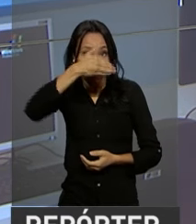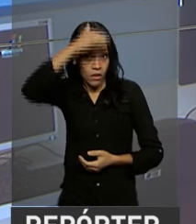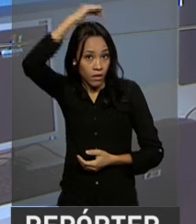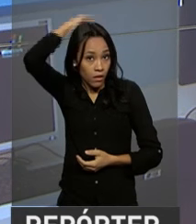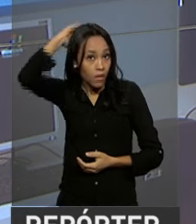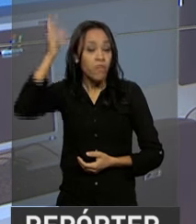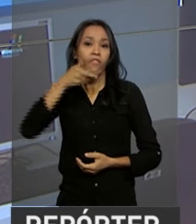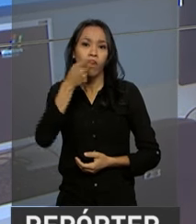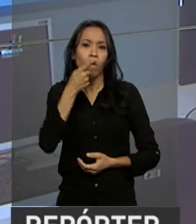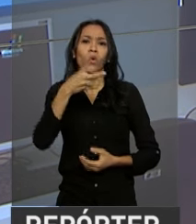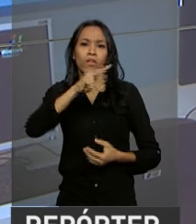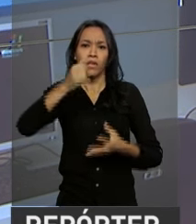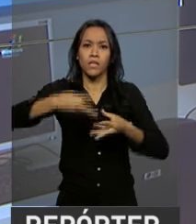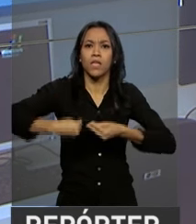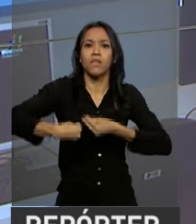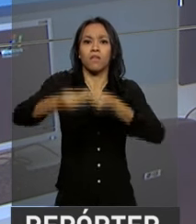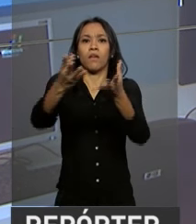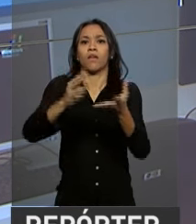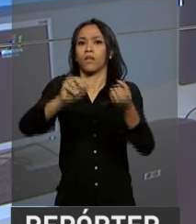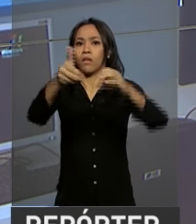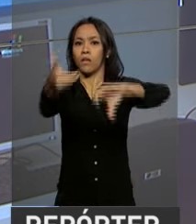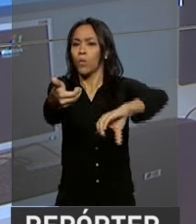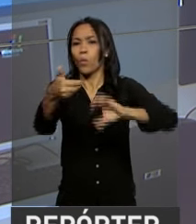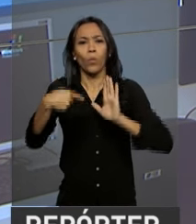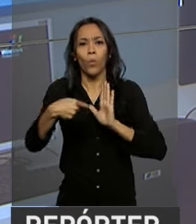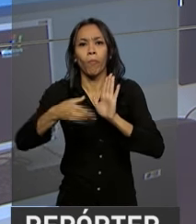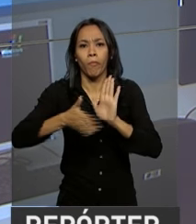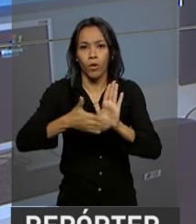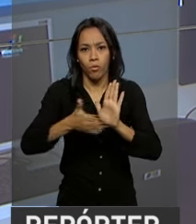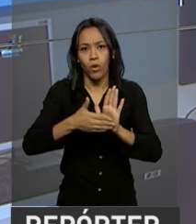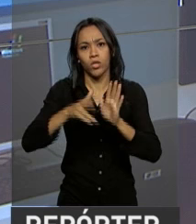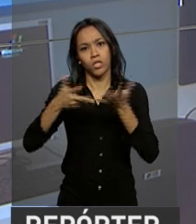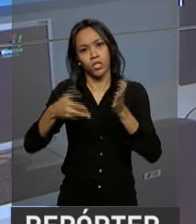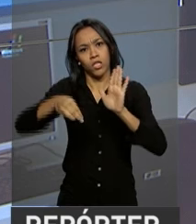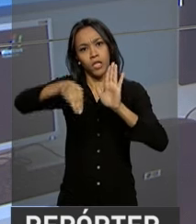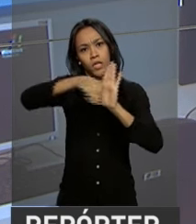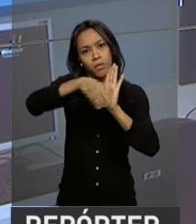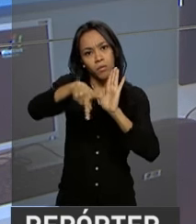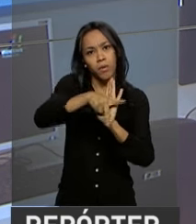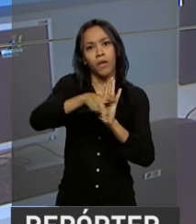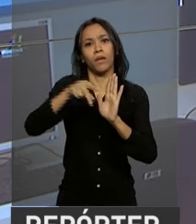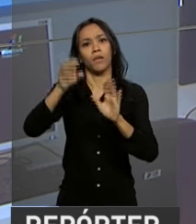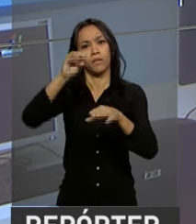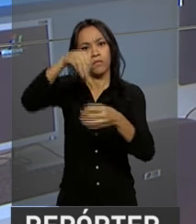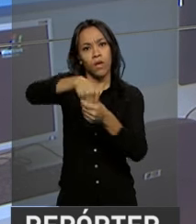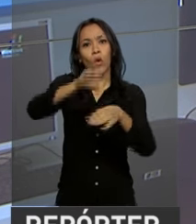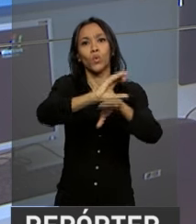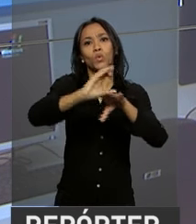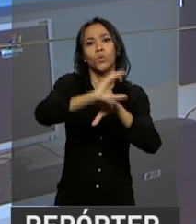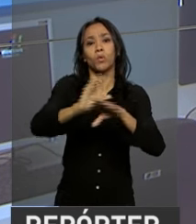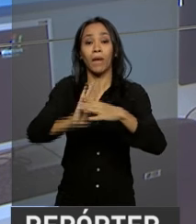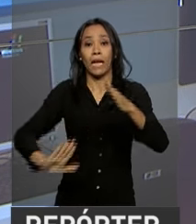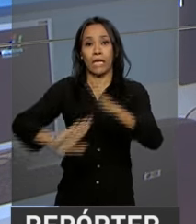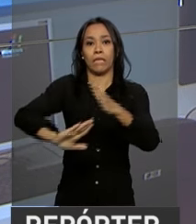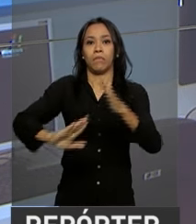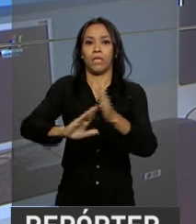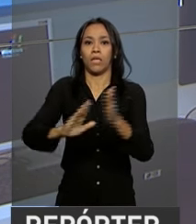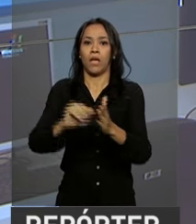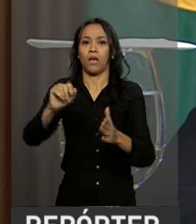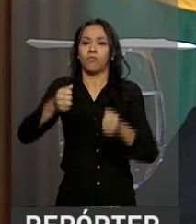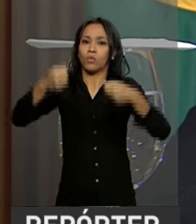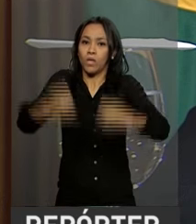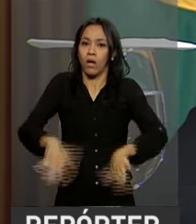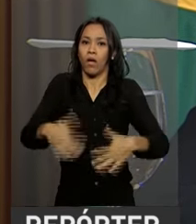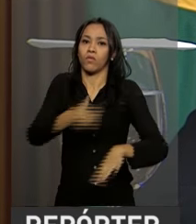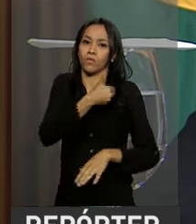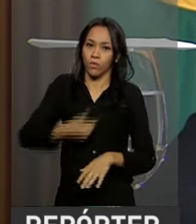será enviada ao Congresso Nacional uma proposta de emenda à Constituição para limitar os gastos públicos.